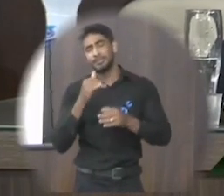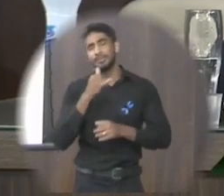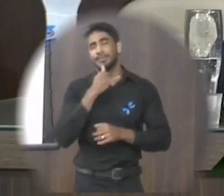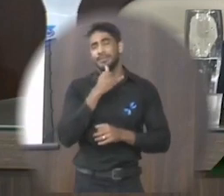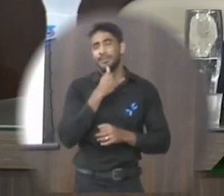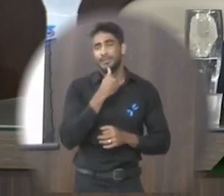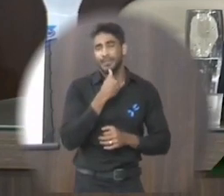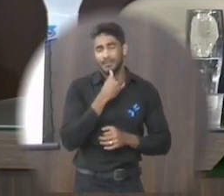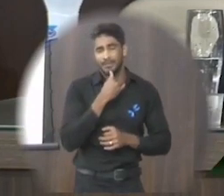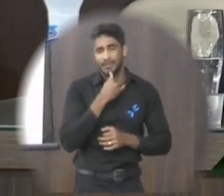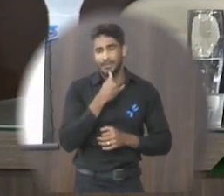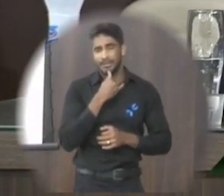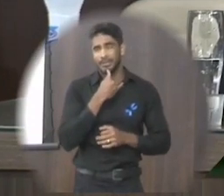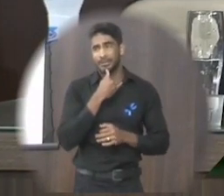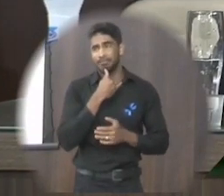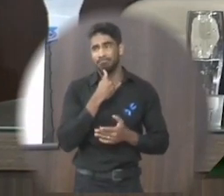Infelizmente,